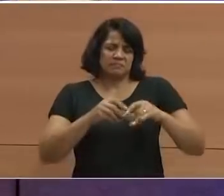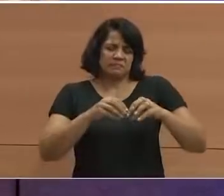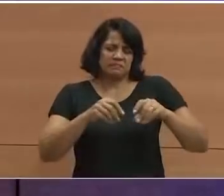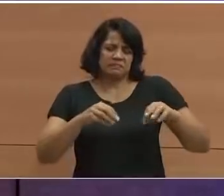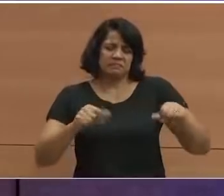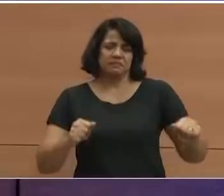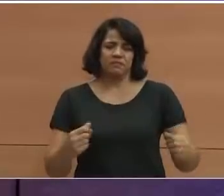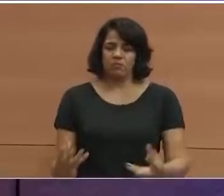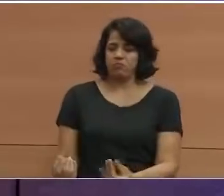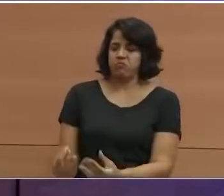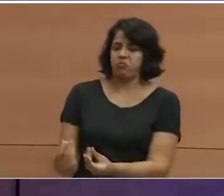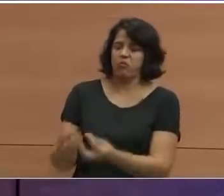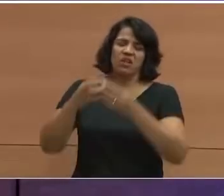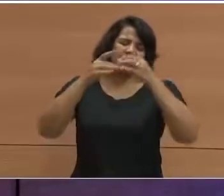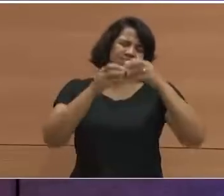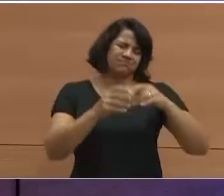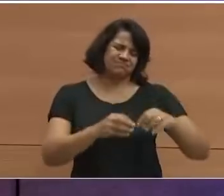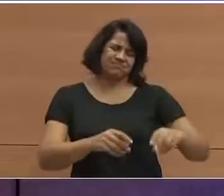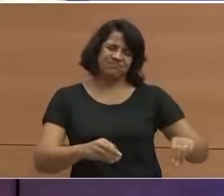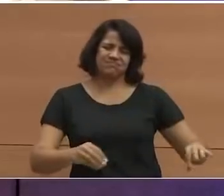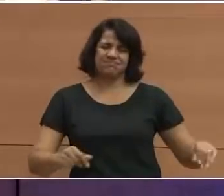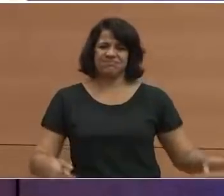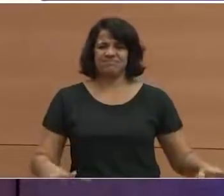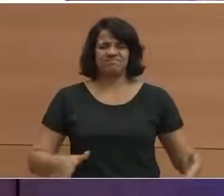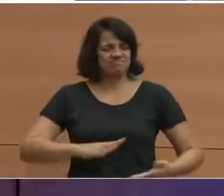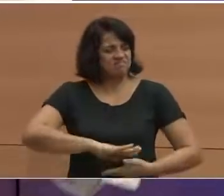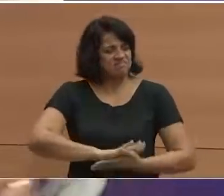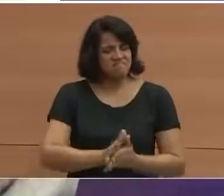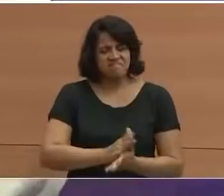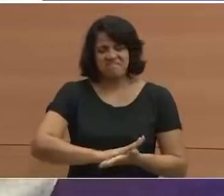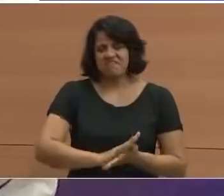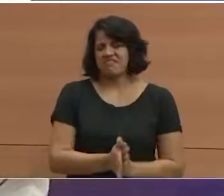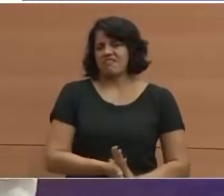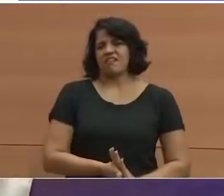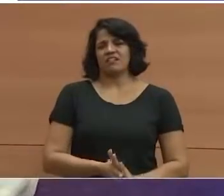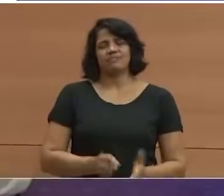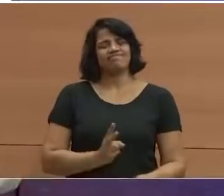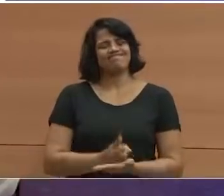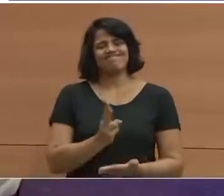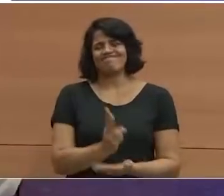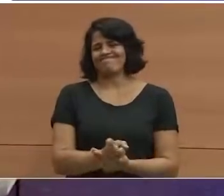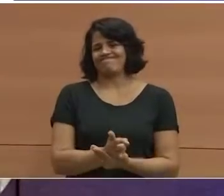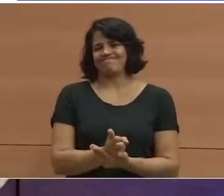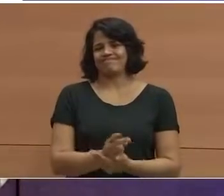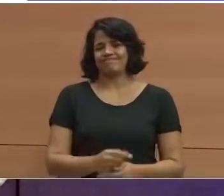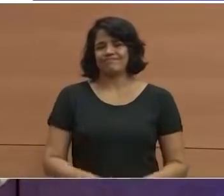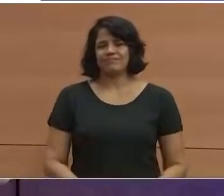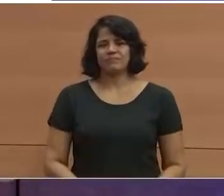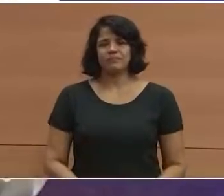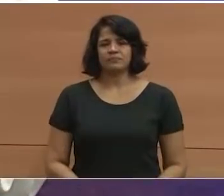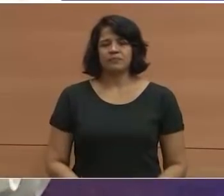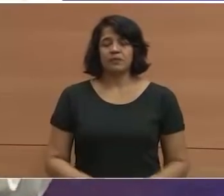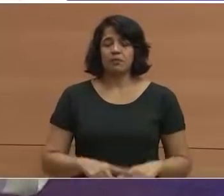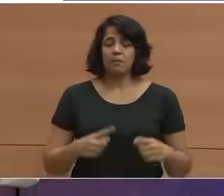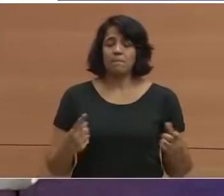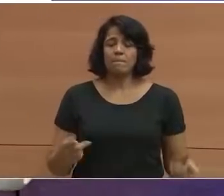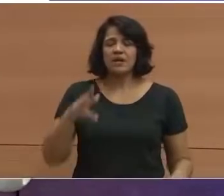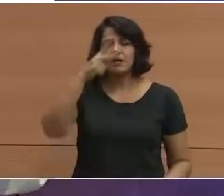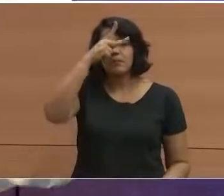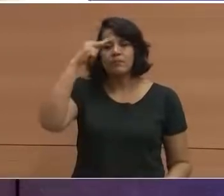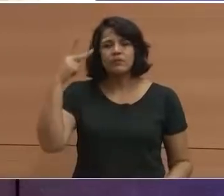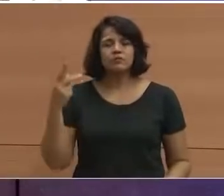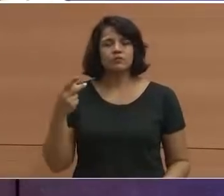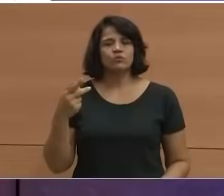vem a prova do fogo, nada ficará. Então, e aquele que o Senhor não aprovar a sua